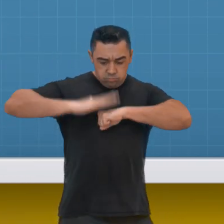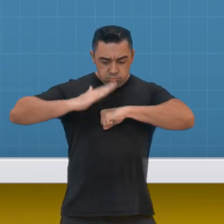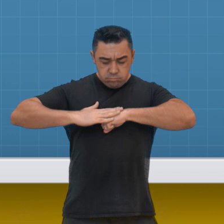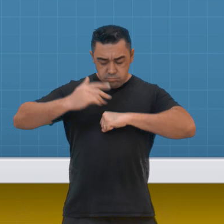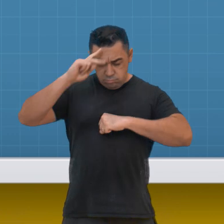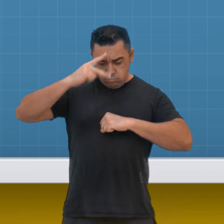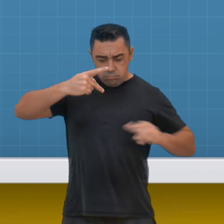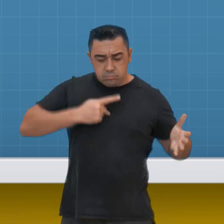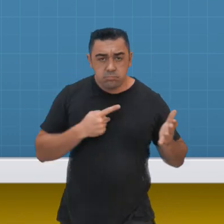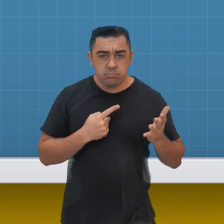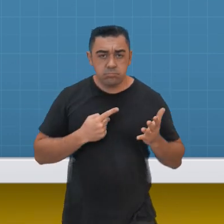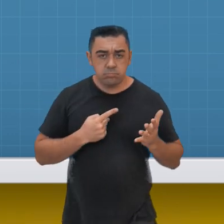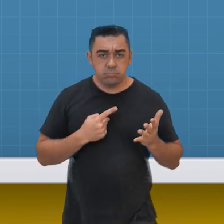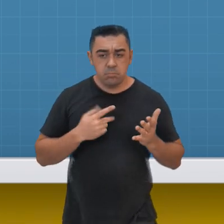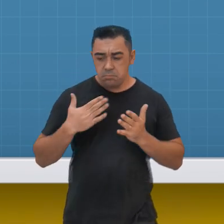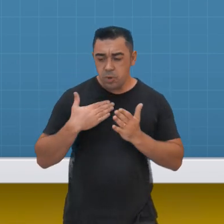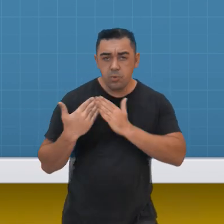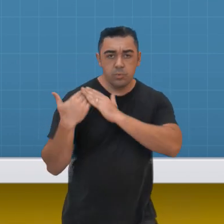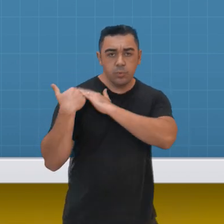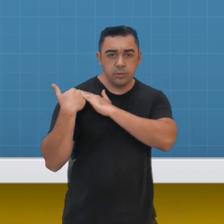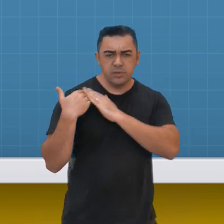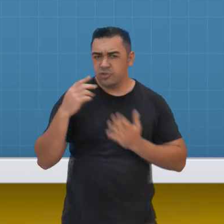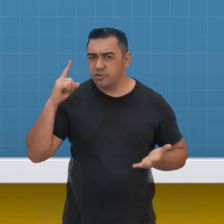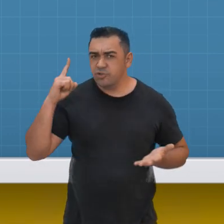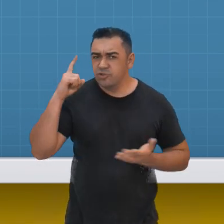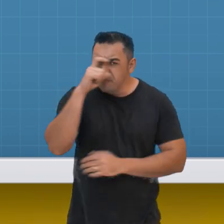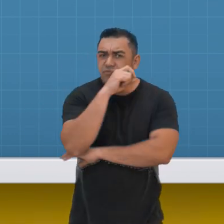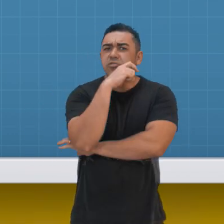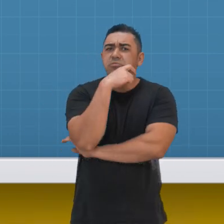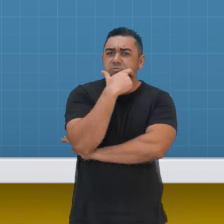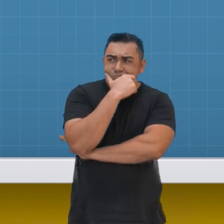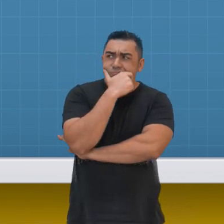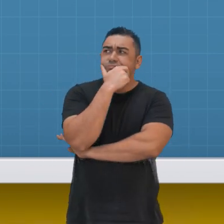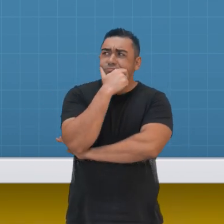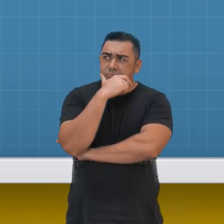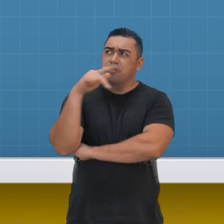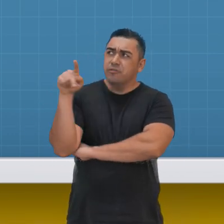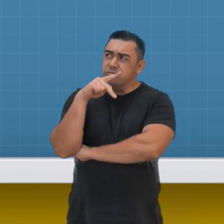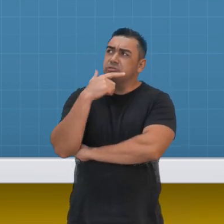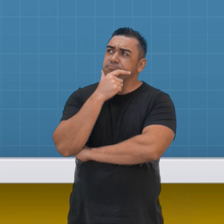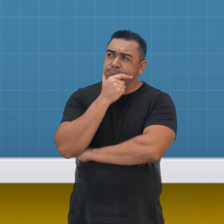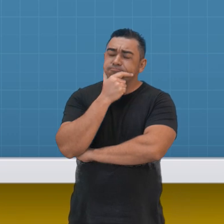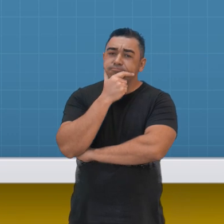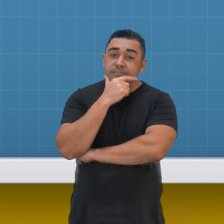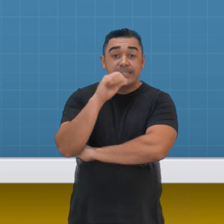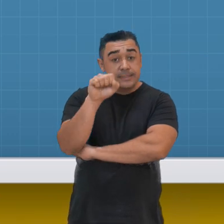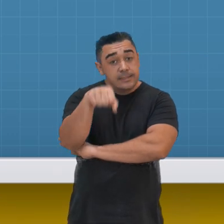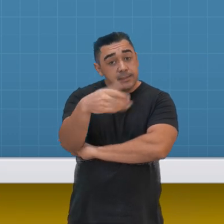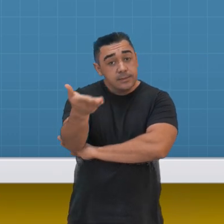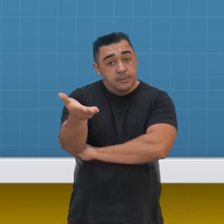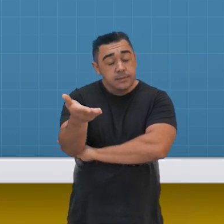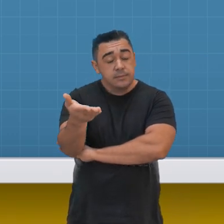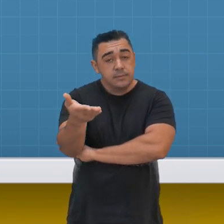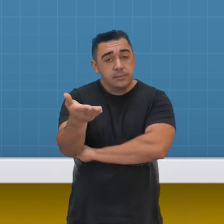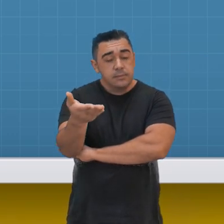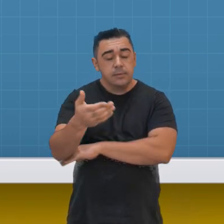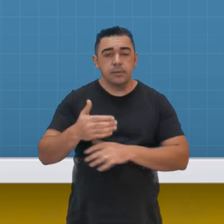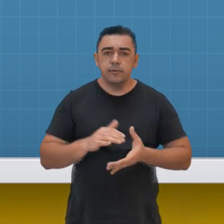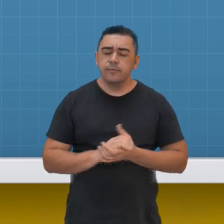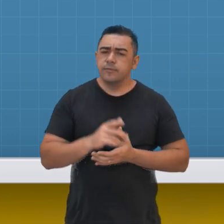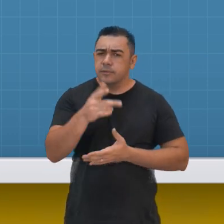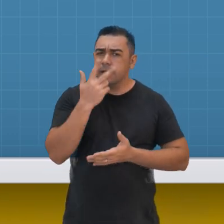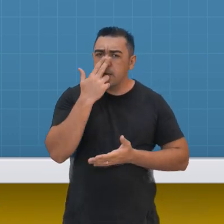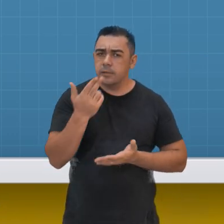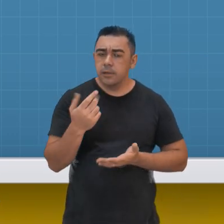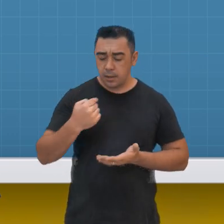lhe compete. Difícil, né, professora? Sim. Vocês acham